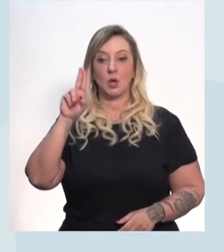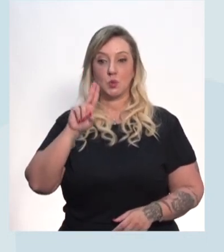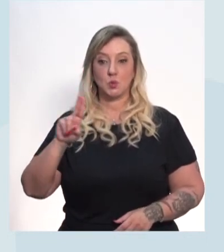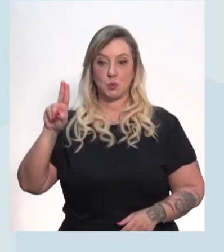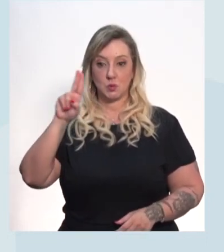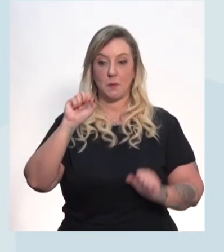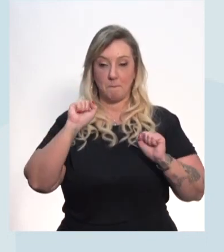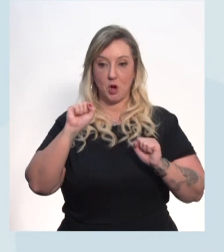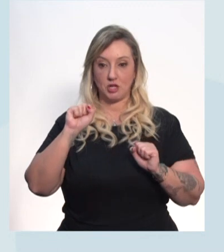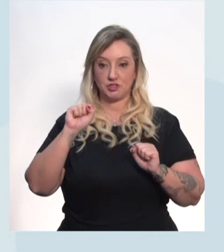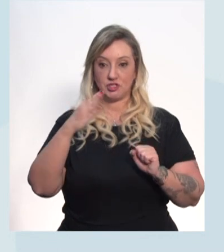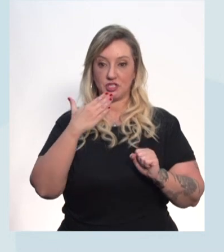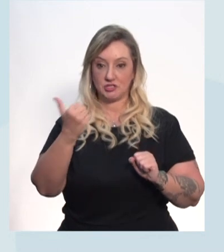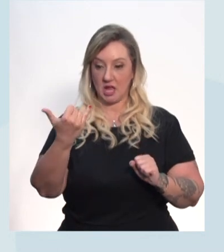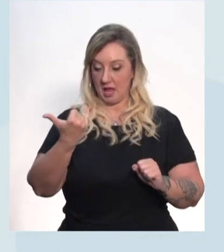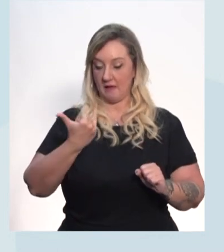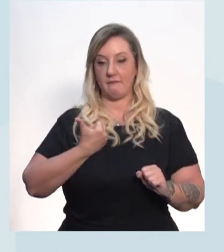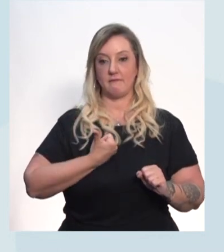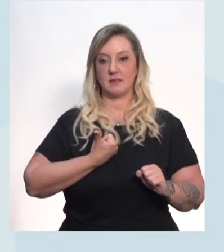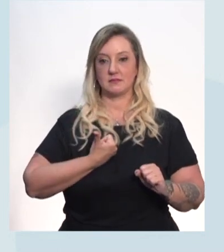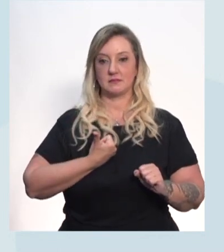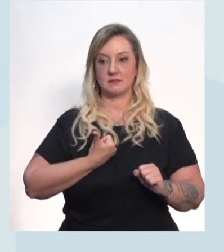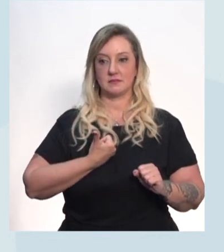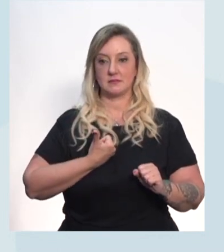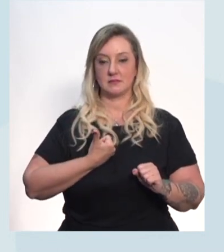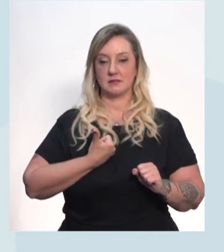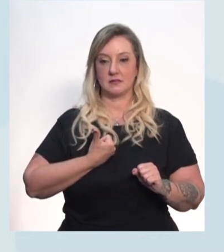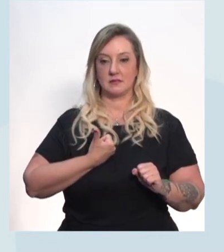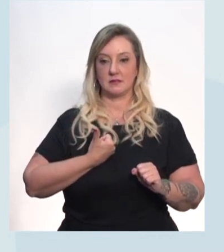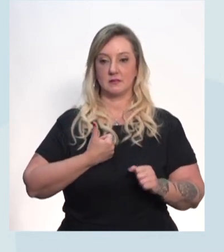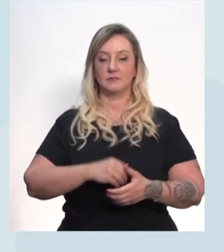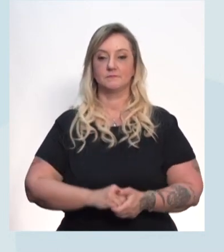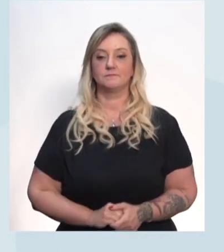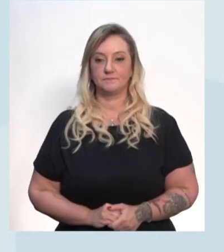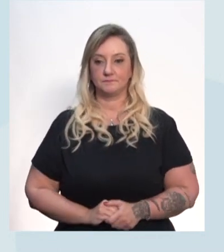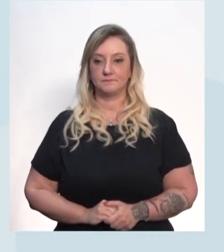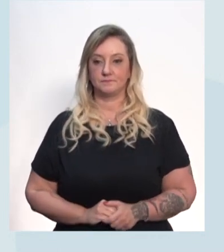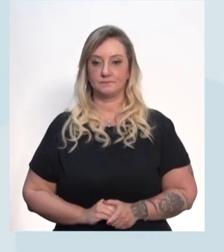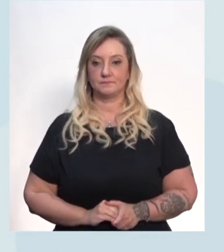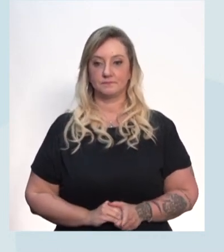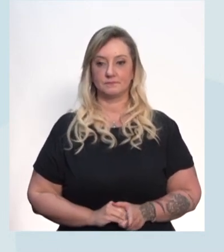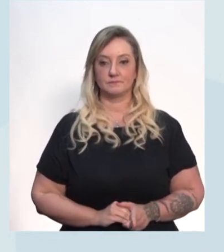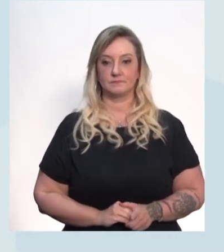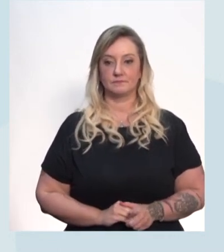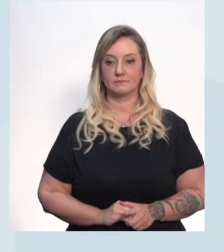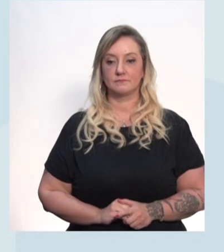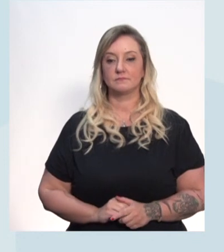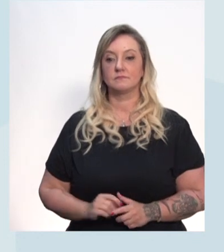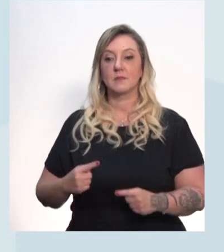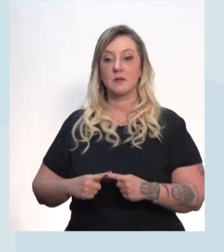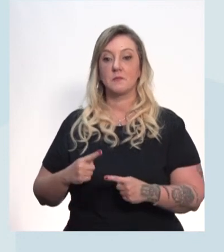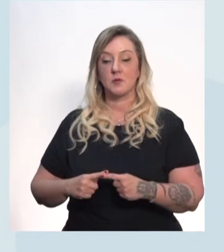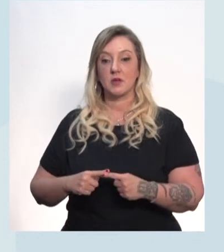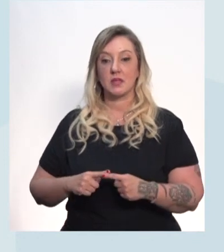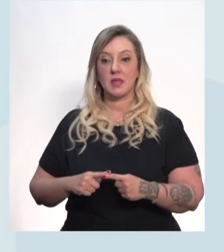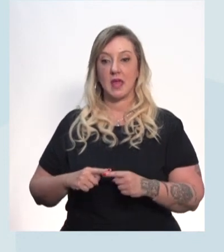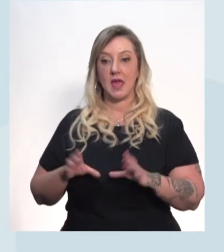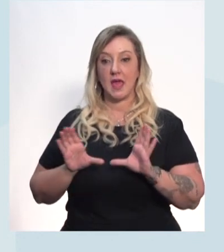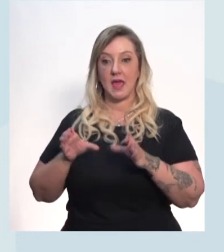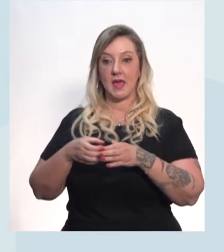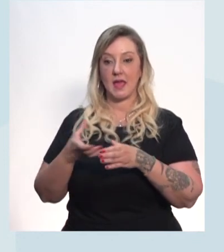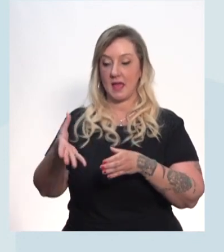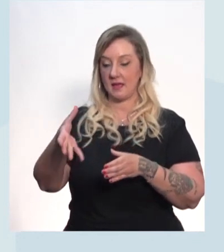fone de todo mundo no mudo. É um recurso extremamente importante. Muito importante, porque às vezes a pessoa não percebe que o microfone